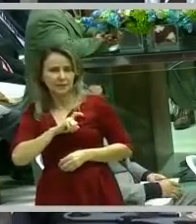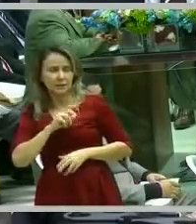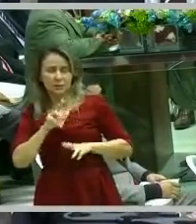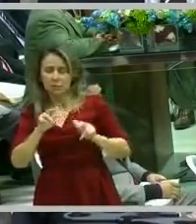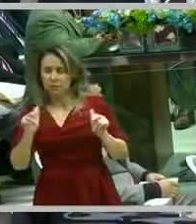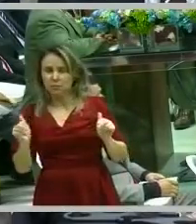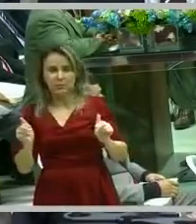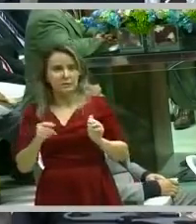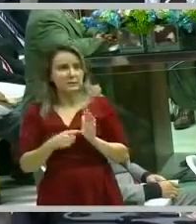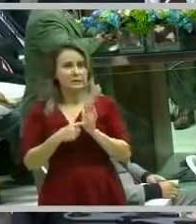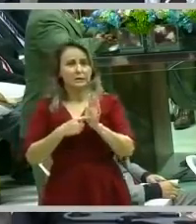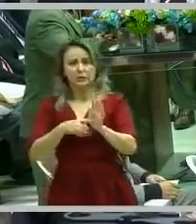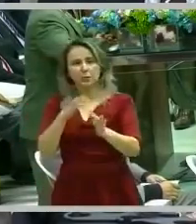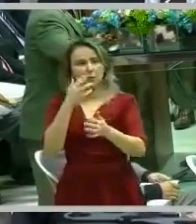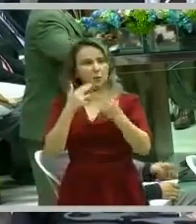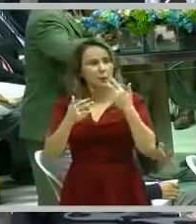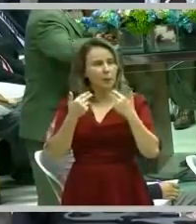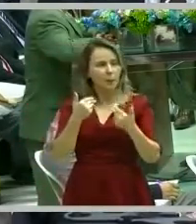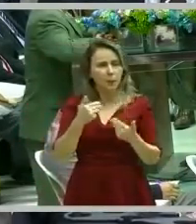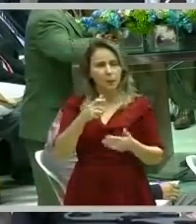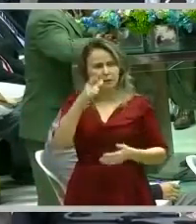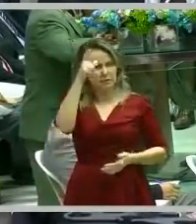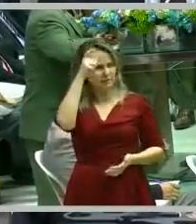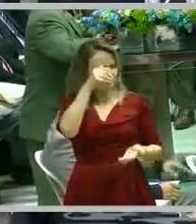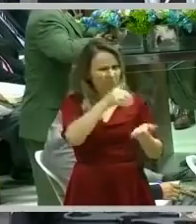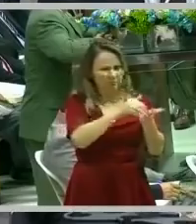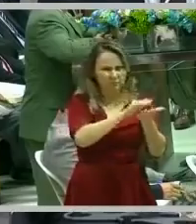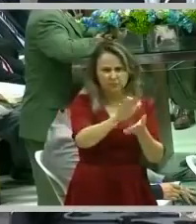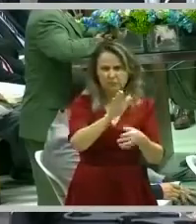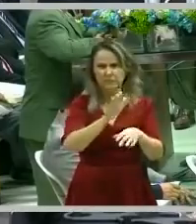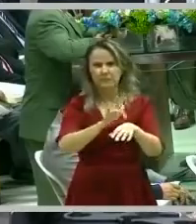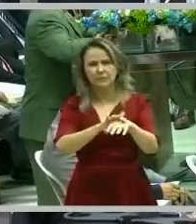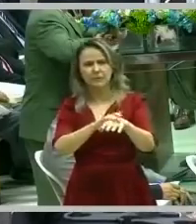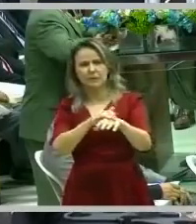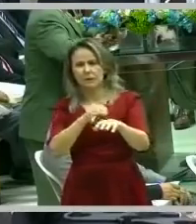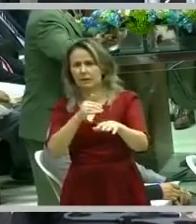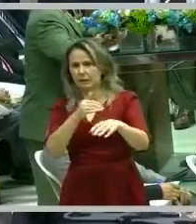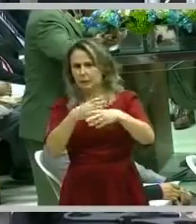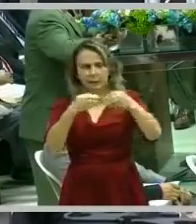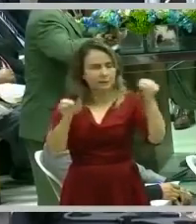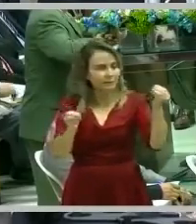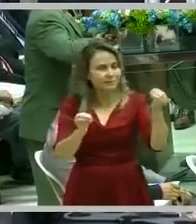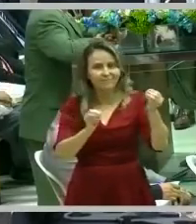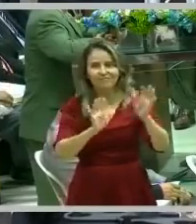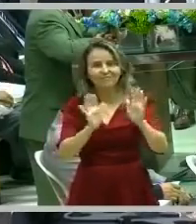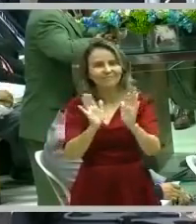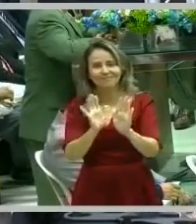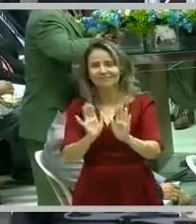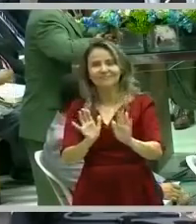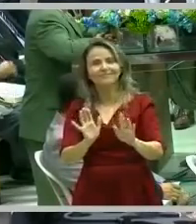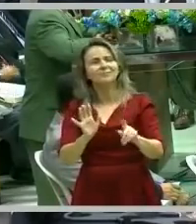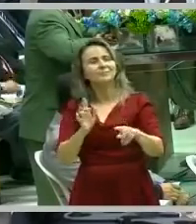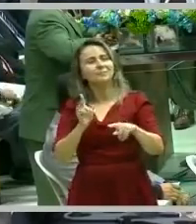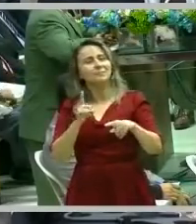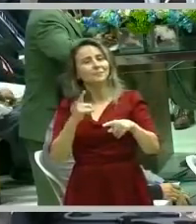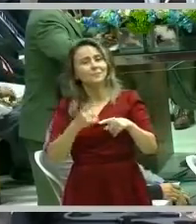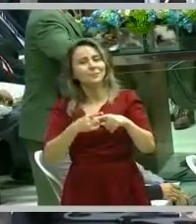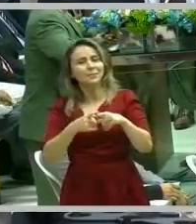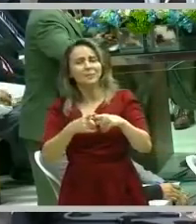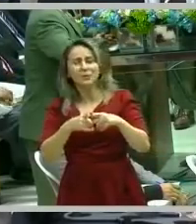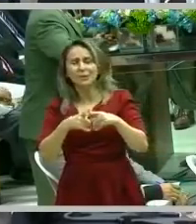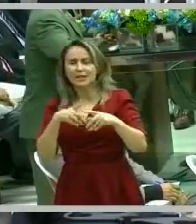mais expulsou um demônio, nunca mais orou por um enfermo, nunca mais pregou para ninguém. Está uma bicicleta